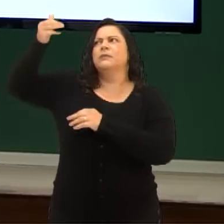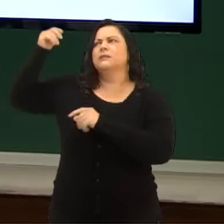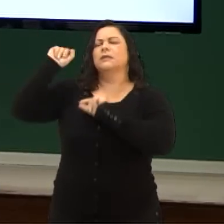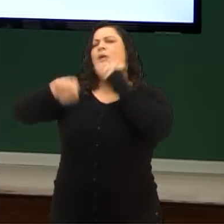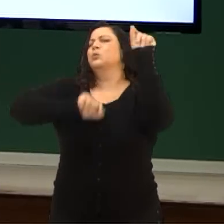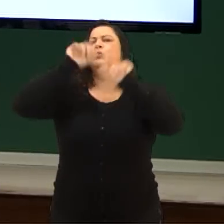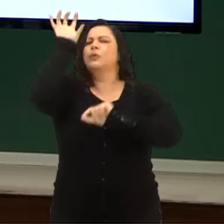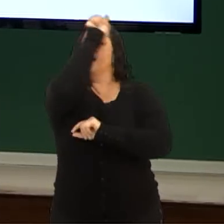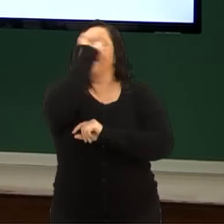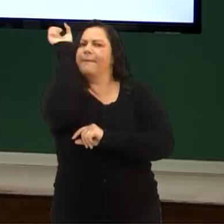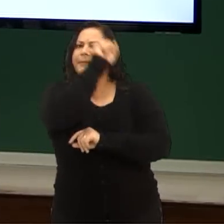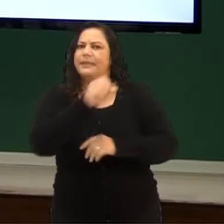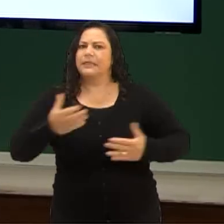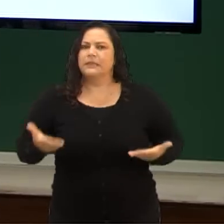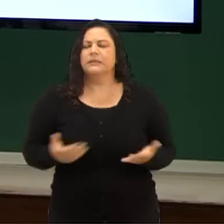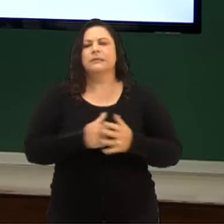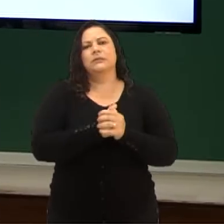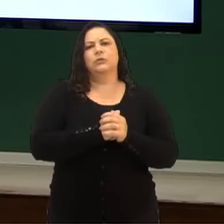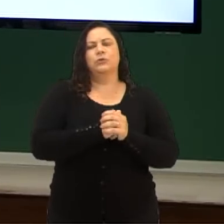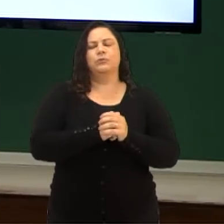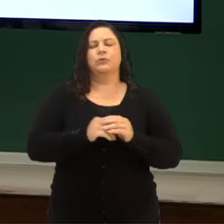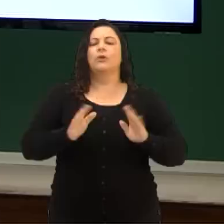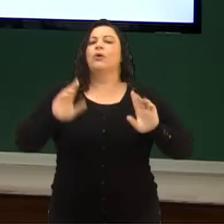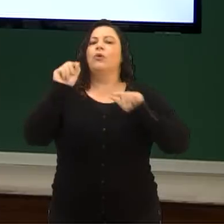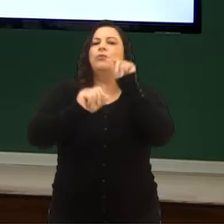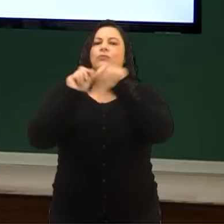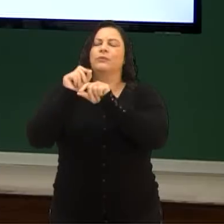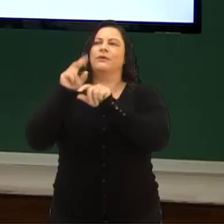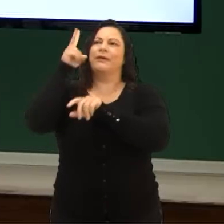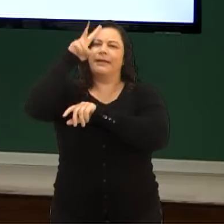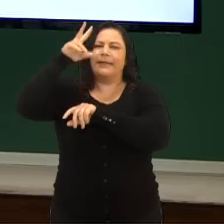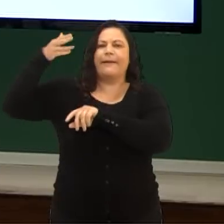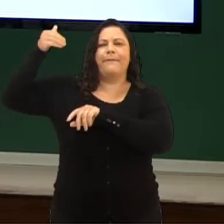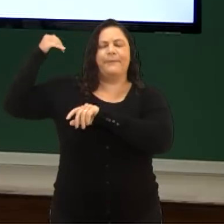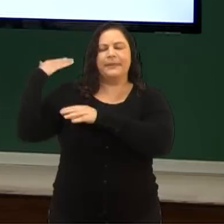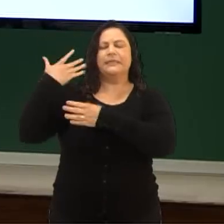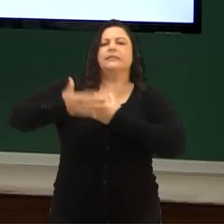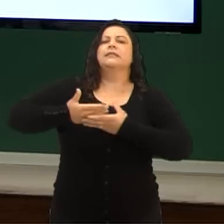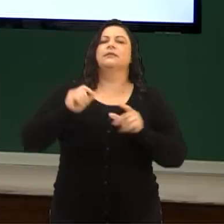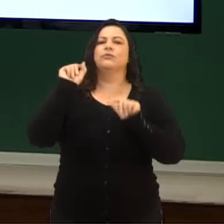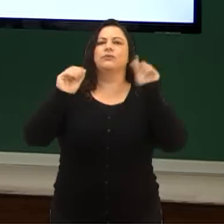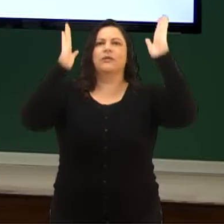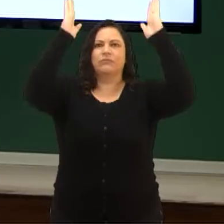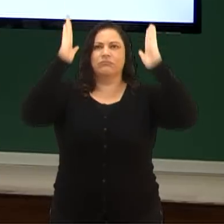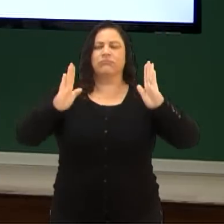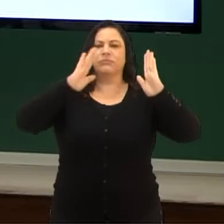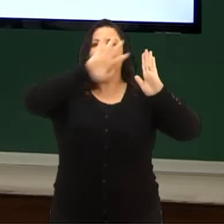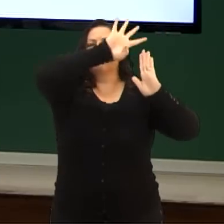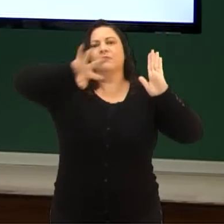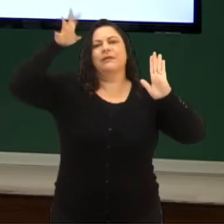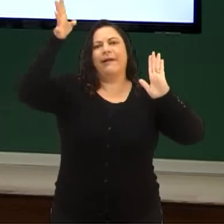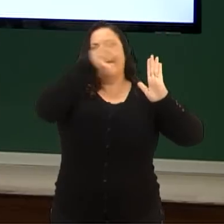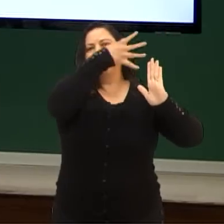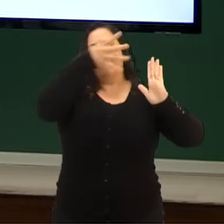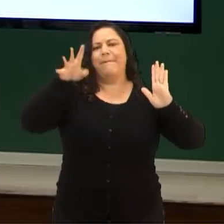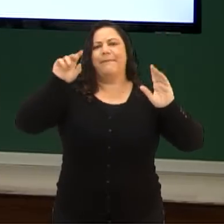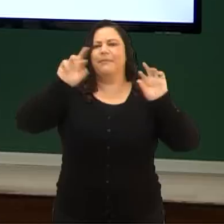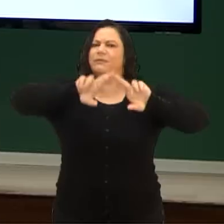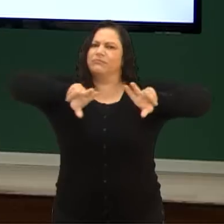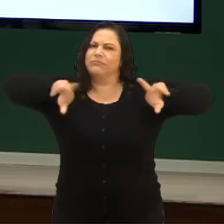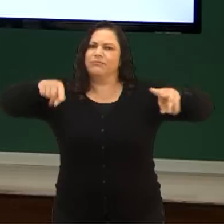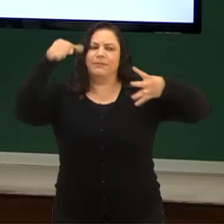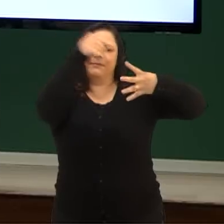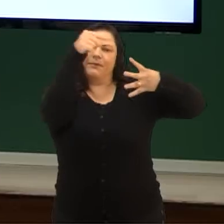certo? Olha só, retomada de matrizes, igualdade, adição, subtração, multiplicação de matrizes por um